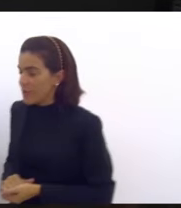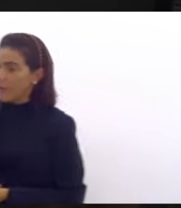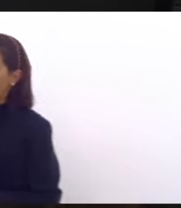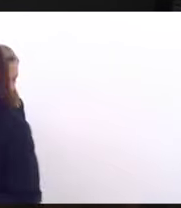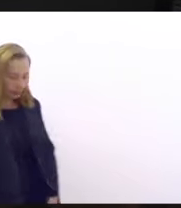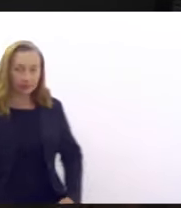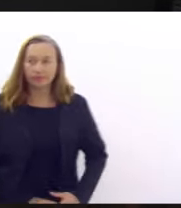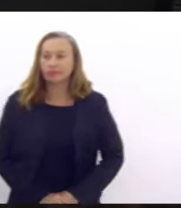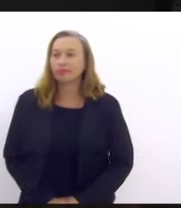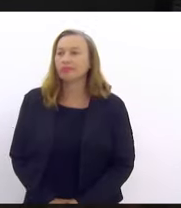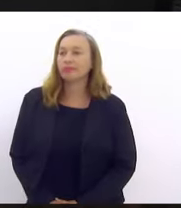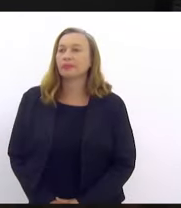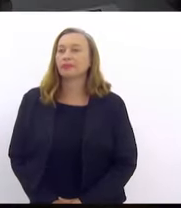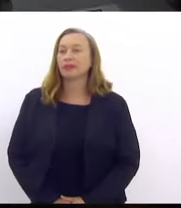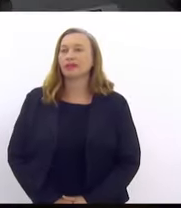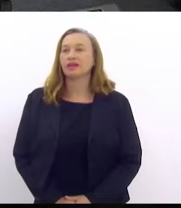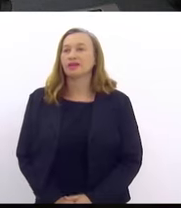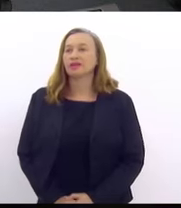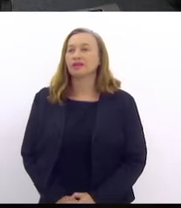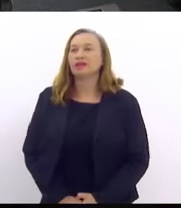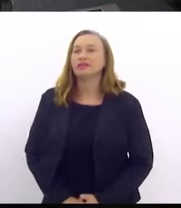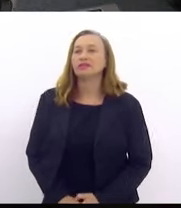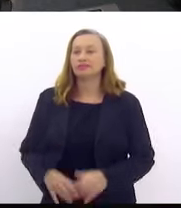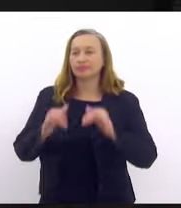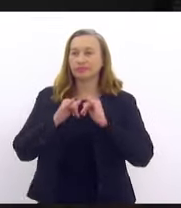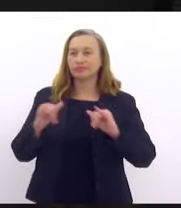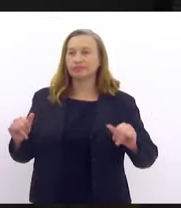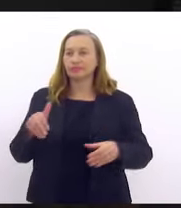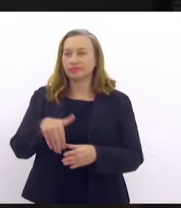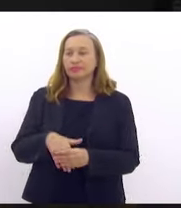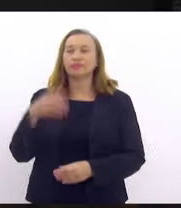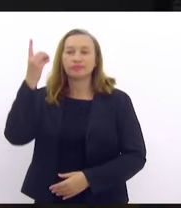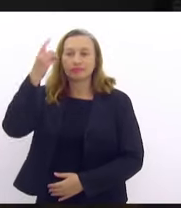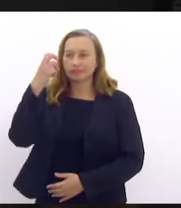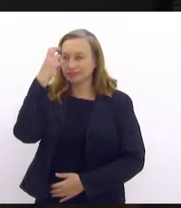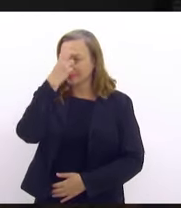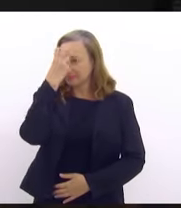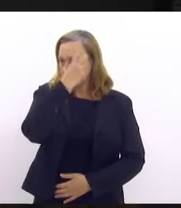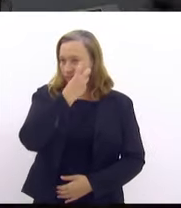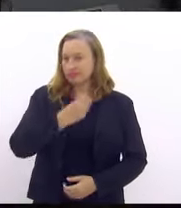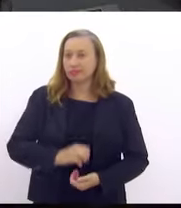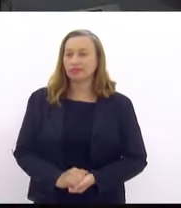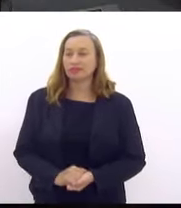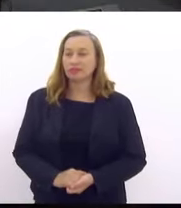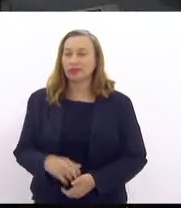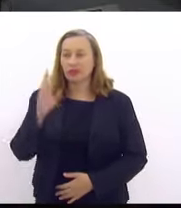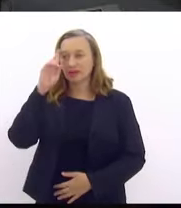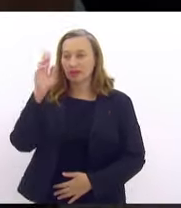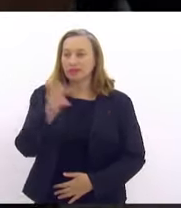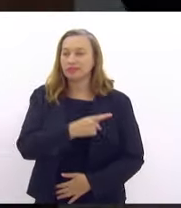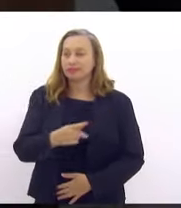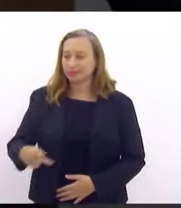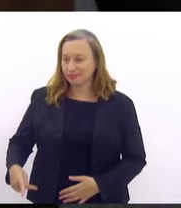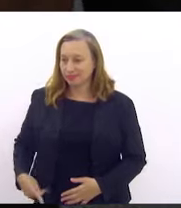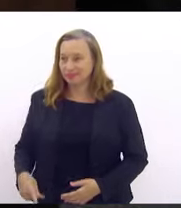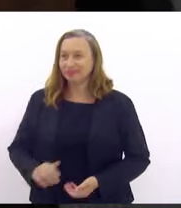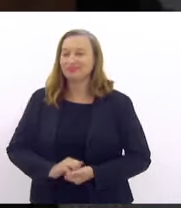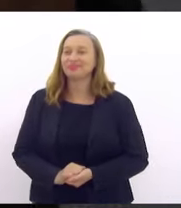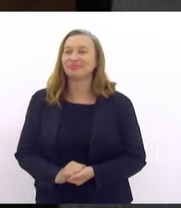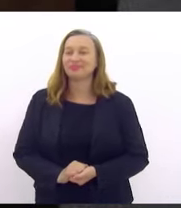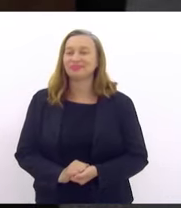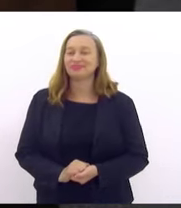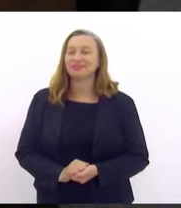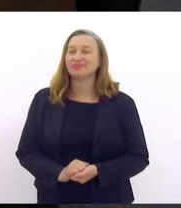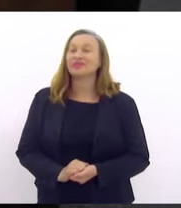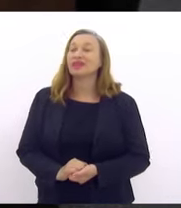vai autógrafo. Para a declaração de voto, deputada Verônica Lima. Presidente, por economia processual,